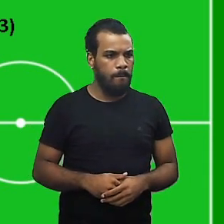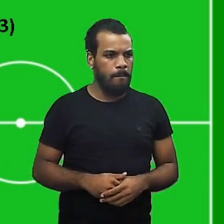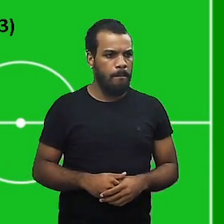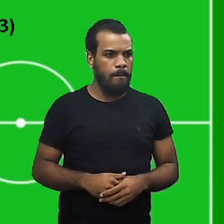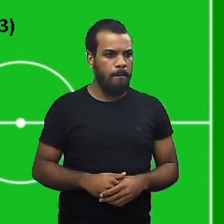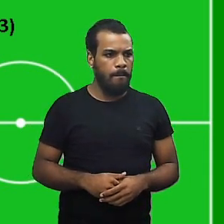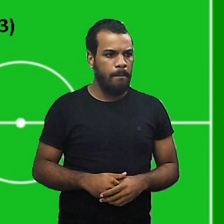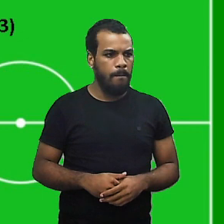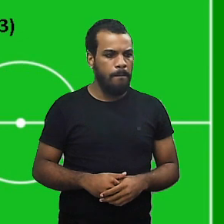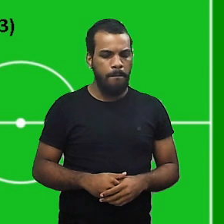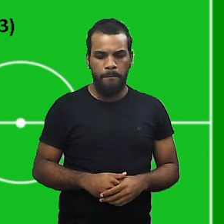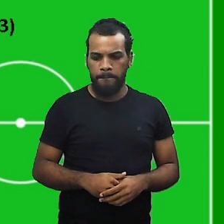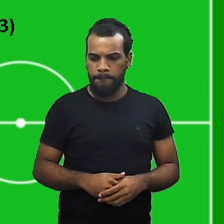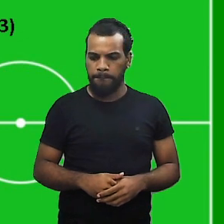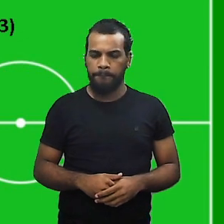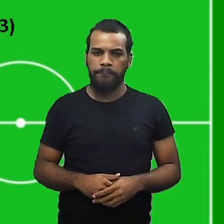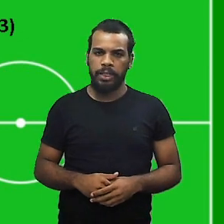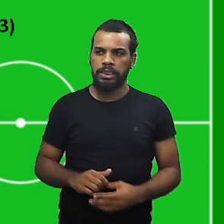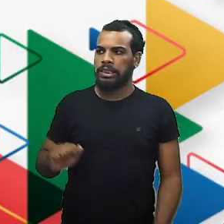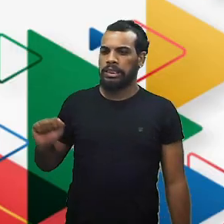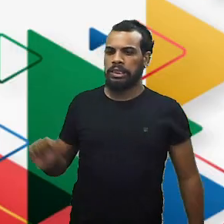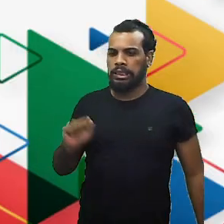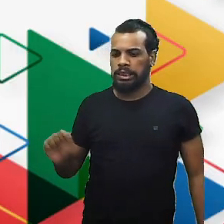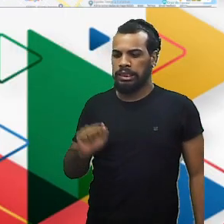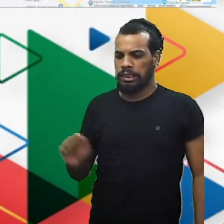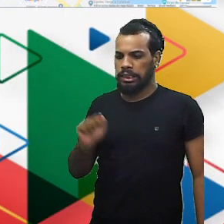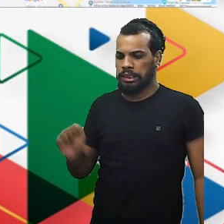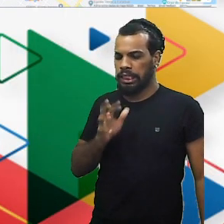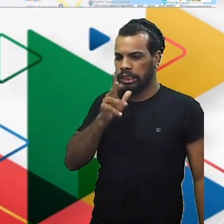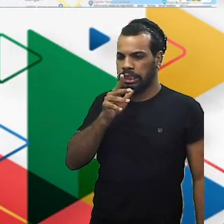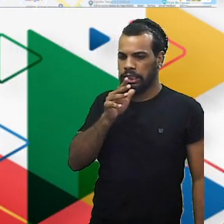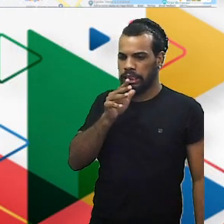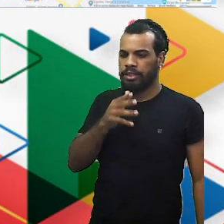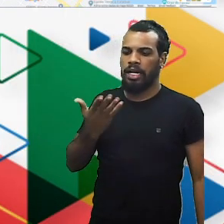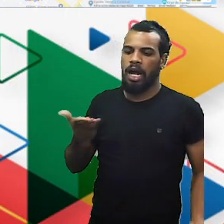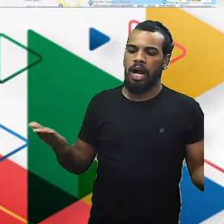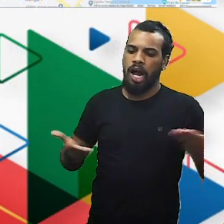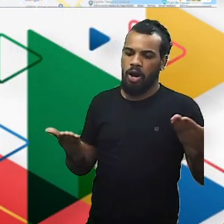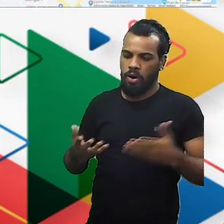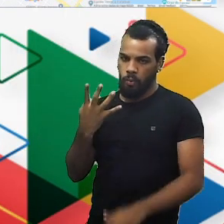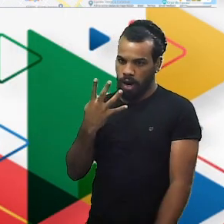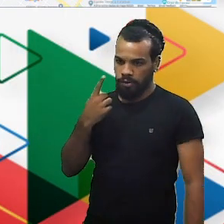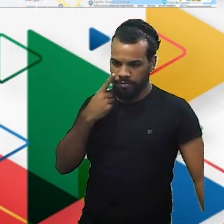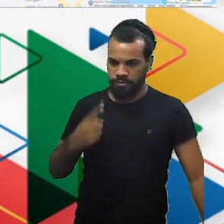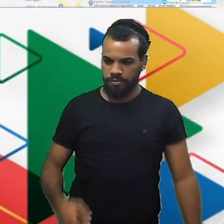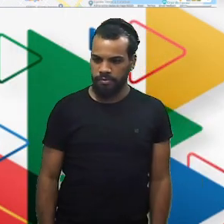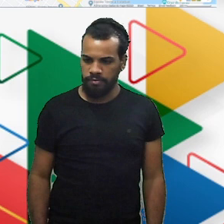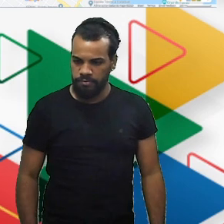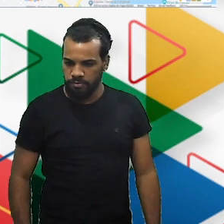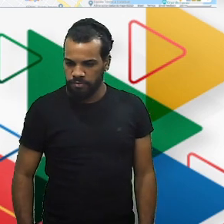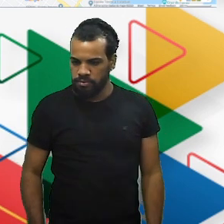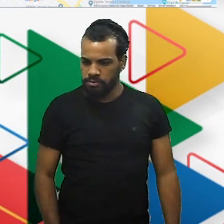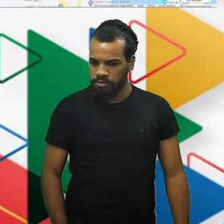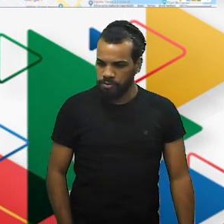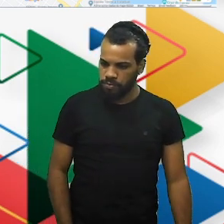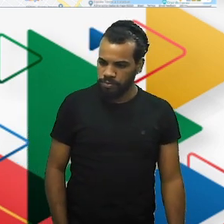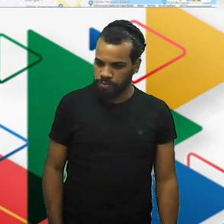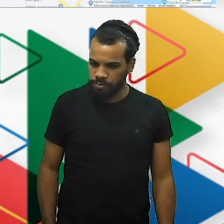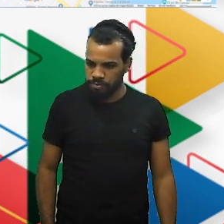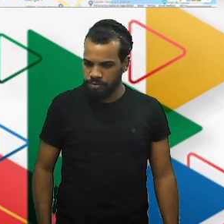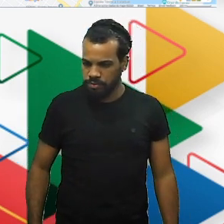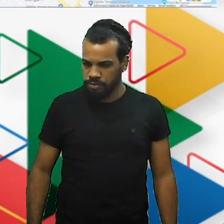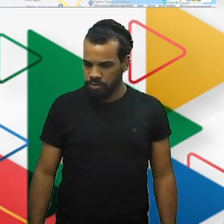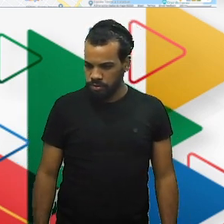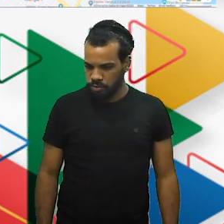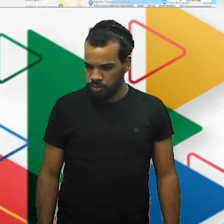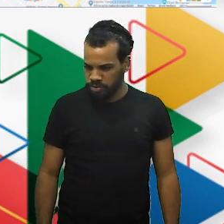estou demorando um tempinho aqui que eu estava apagando o quadro para vocês e agora eu vou para a questão número 4. Meu povo, essa